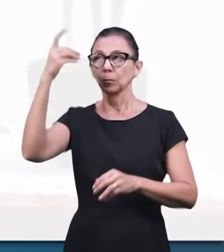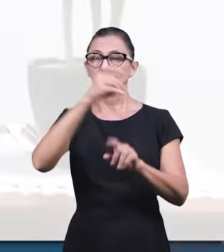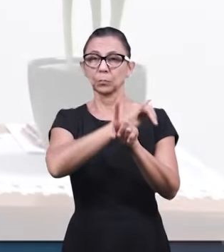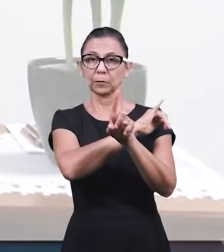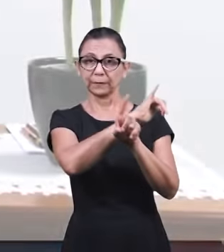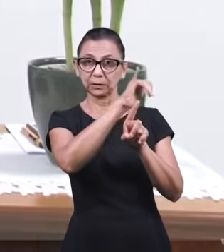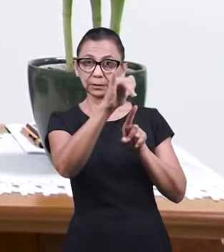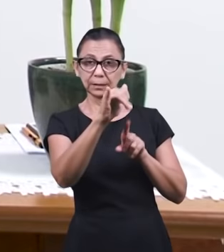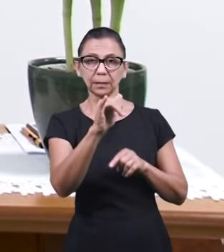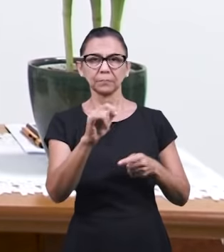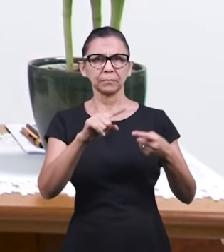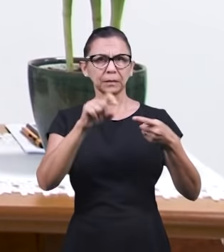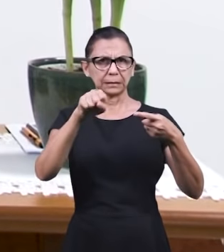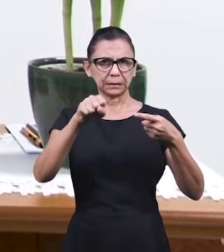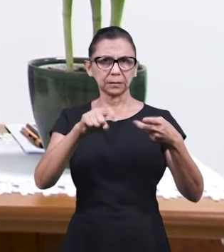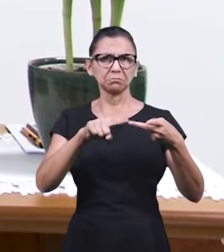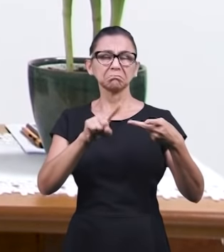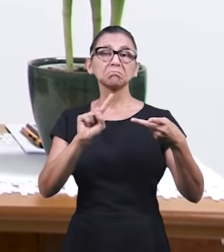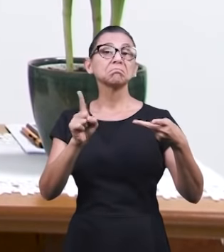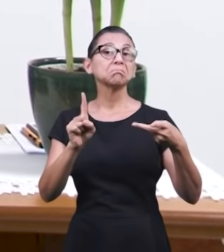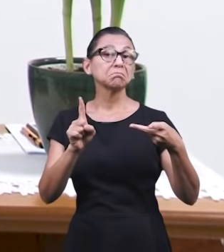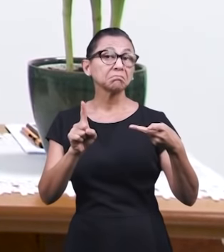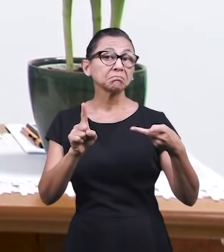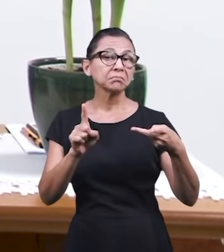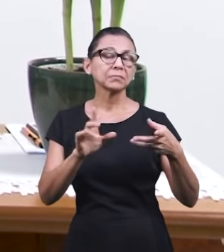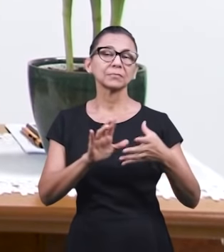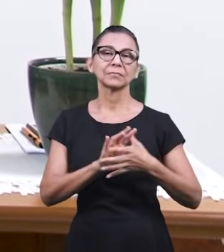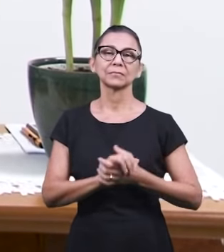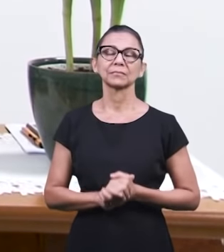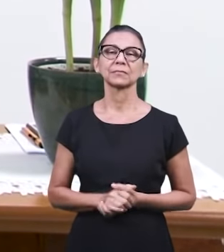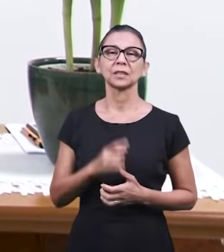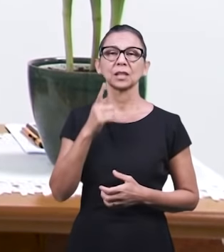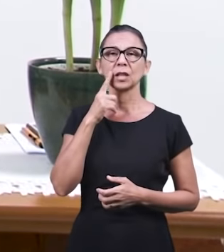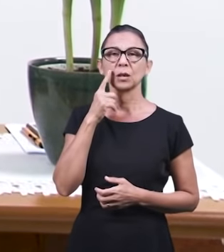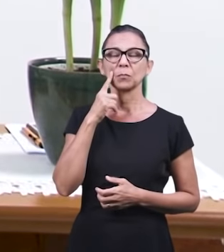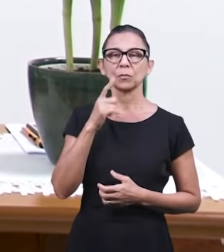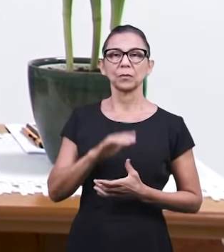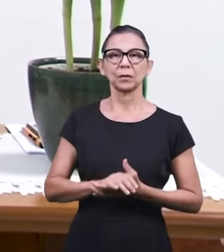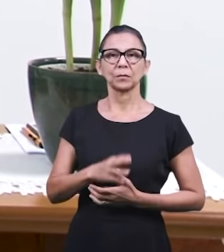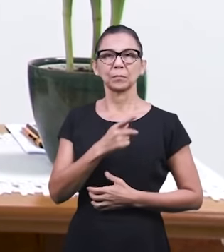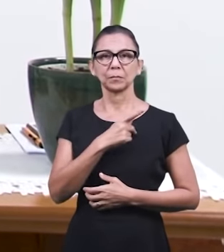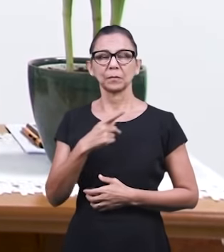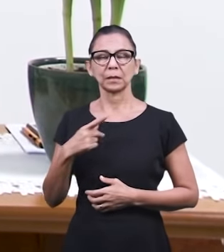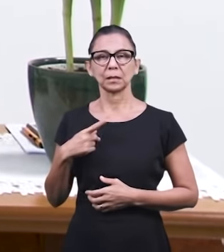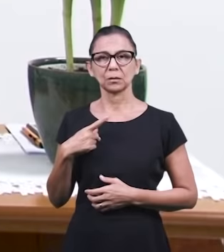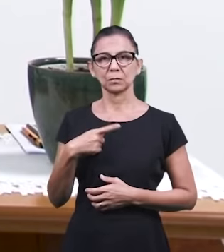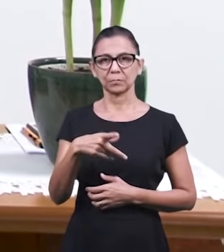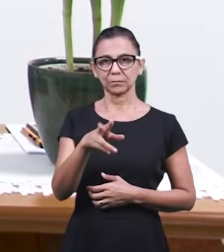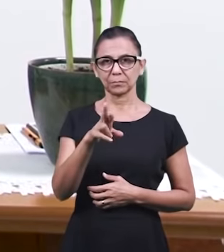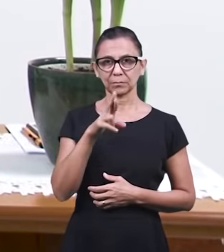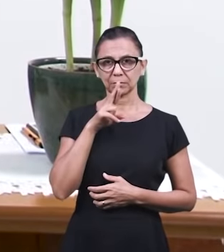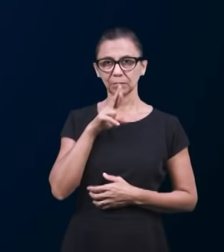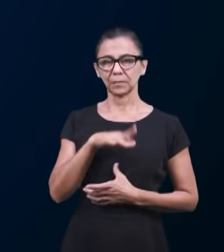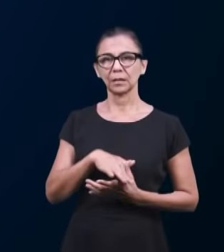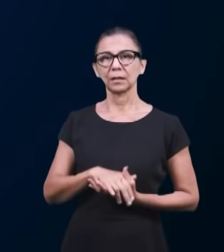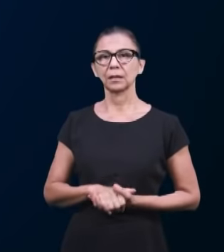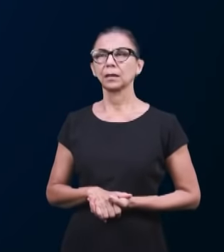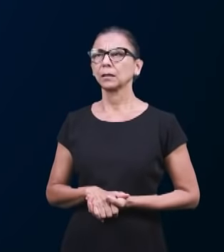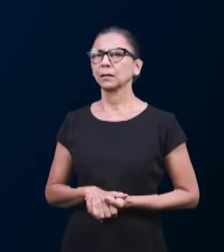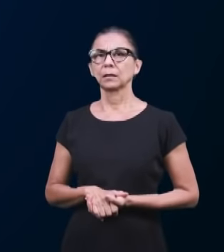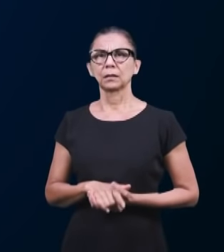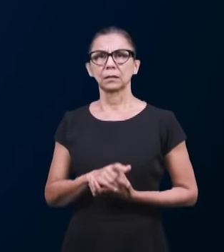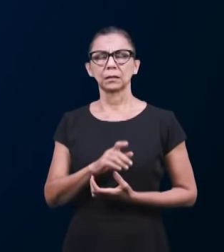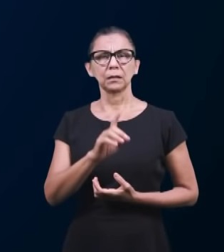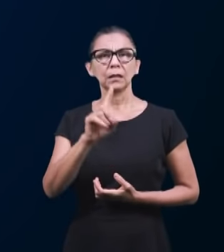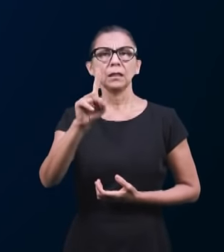não? Quem vai responder é o pastor Eduardo Rodrigues, de Florianópolis, Santa Catarina. Vamos ouvi-lo. A